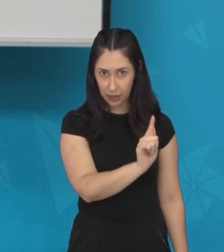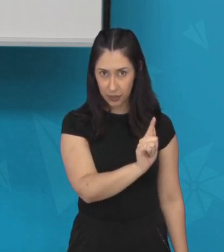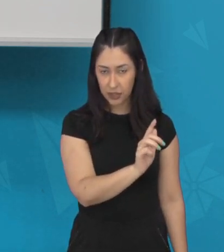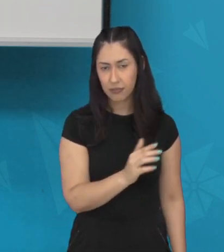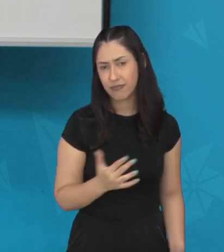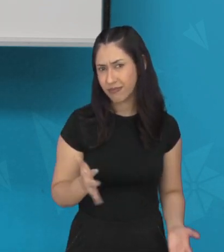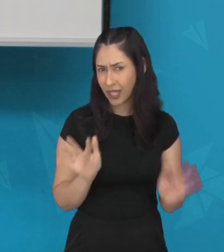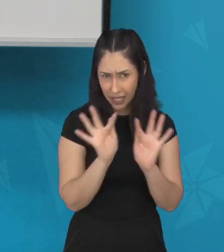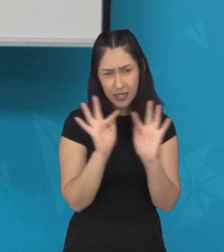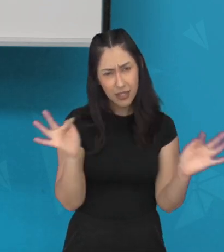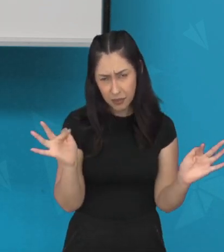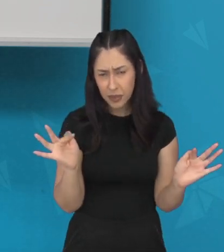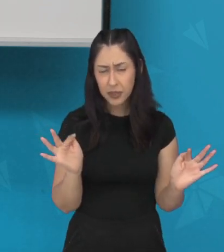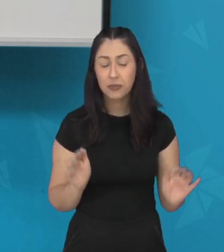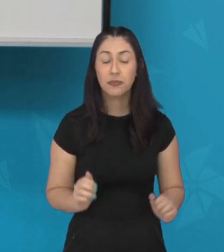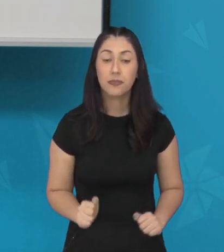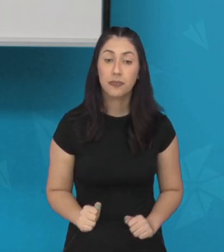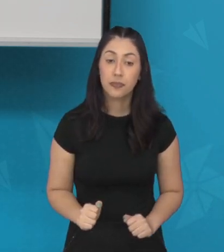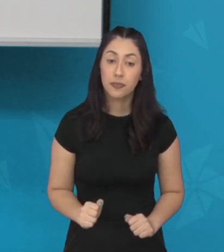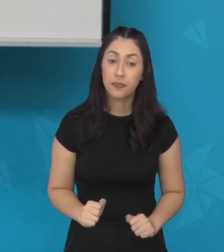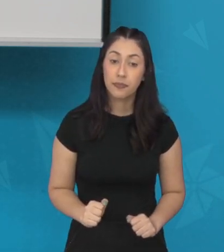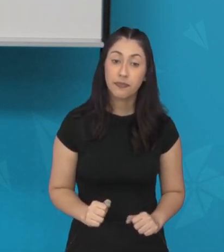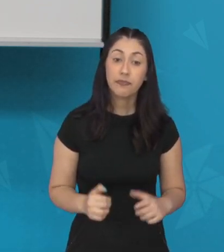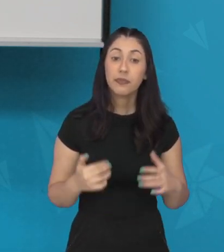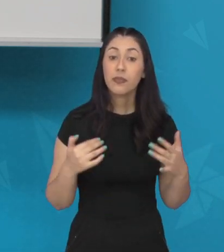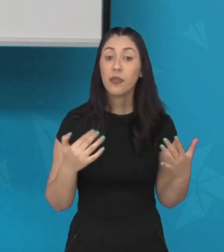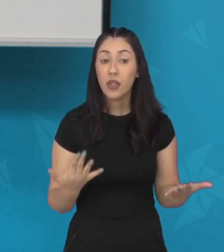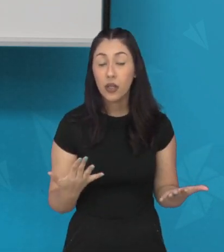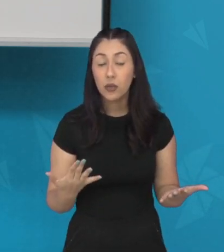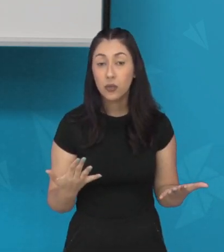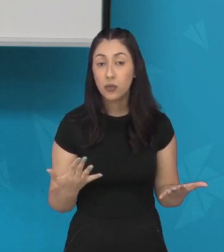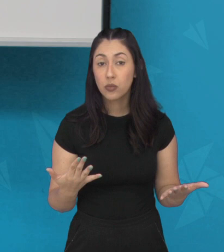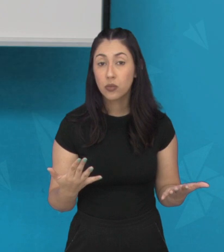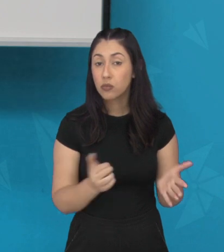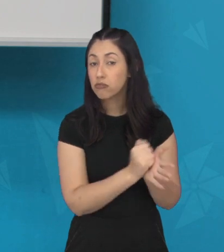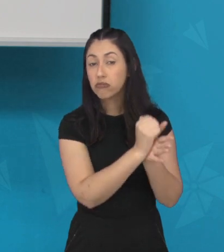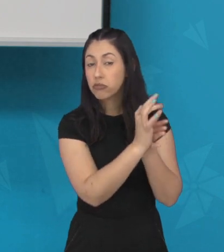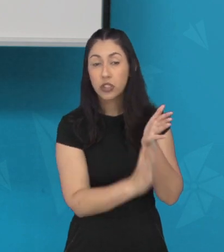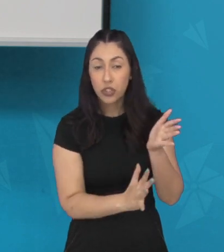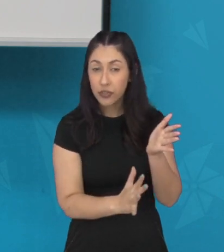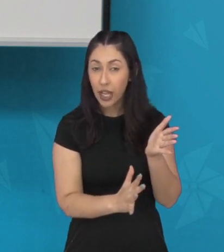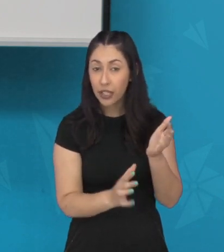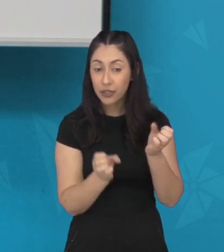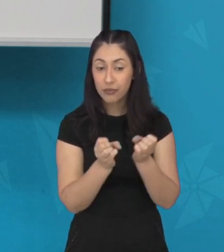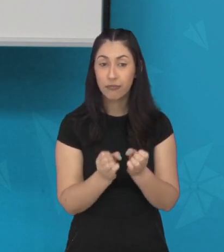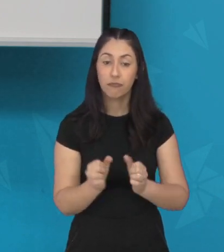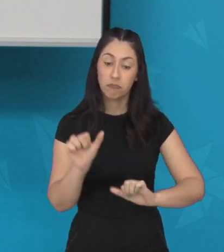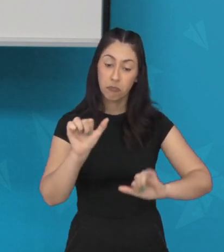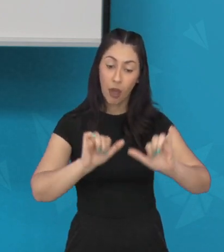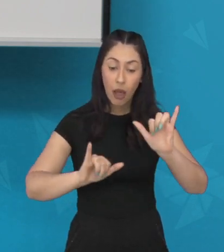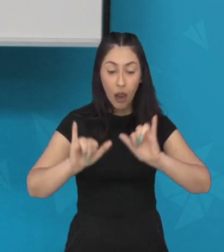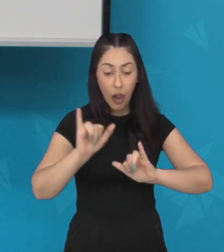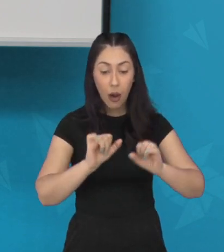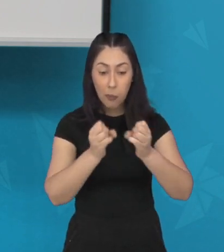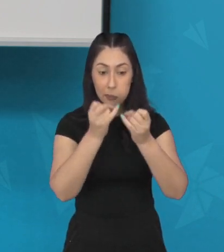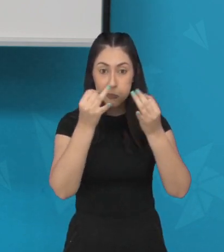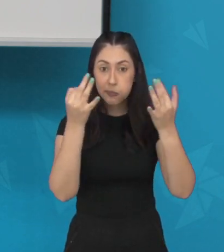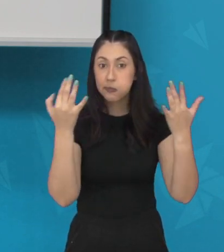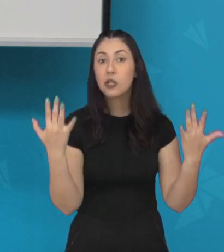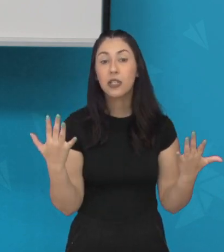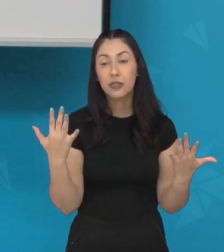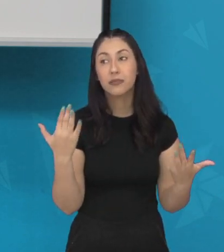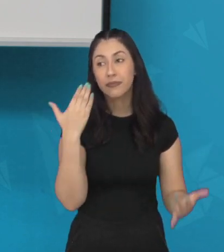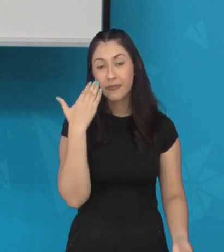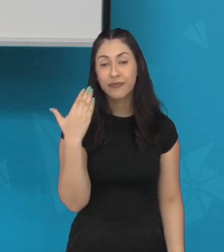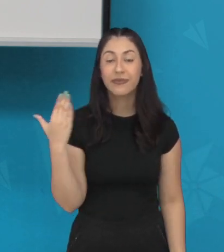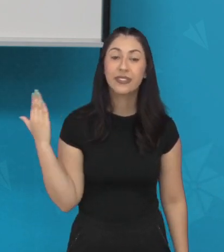Bem simplesinho assim mesmo. Bom, aqui a partir disso, como a maioria dos exercícios de estequiometria, sem ser os casos excepcionais, né,